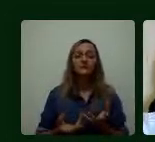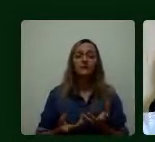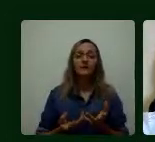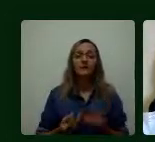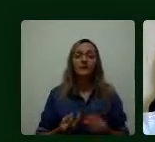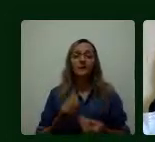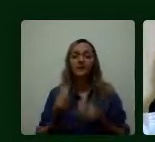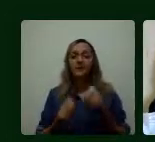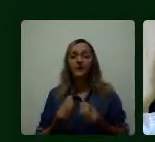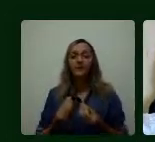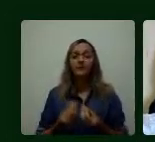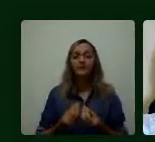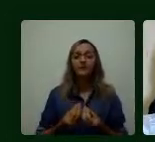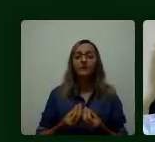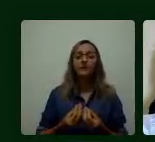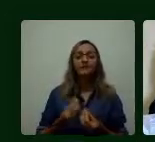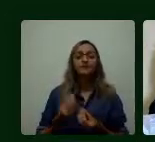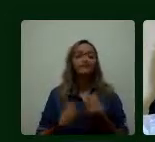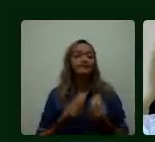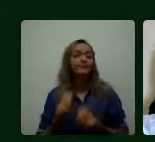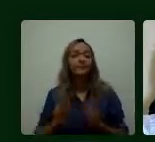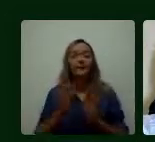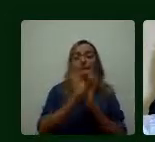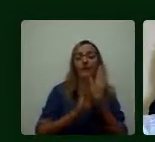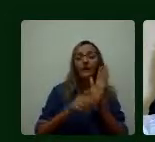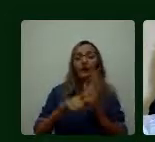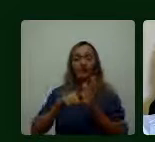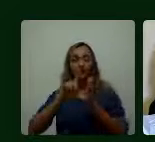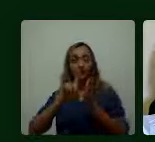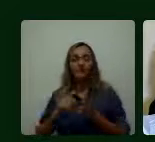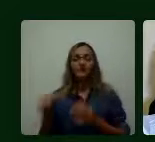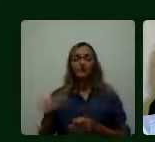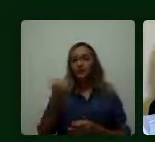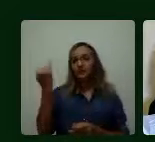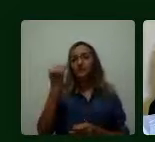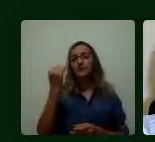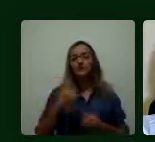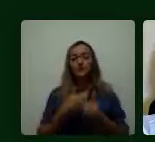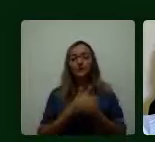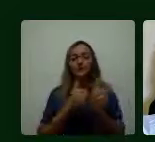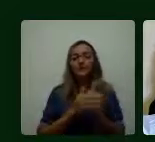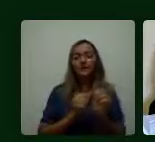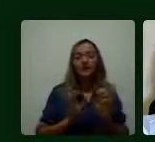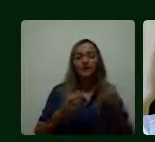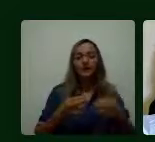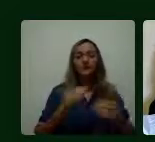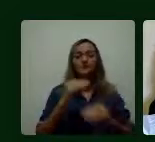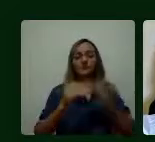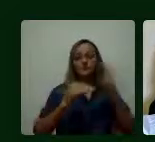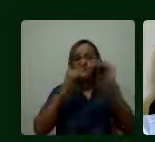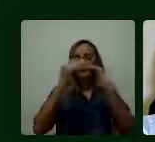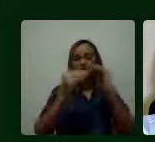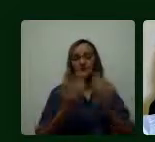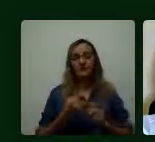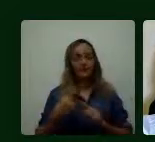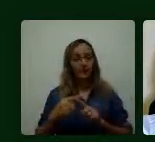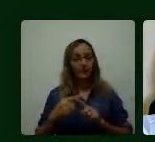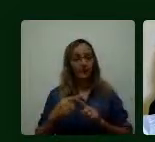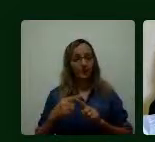de forma bem natural e tranquila, né? Acho que a metodologia da maratona e a plataforma promoverá